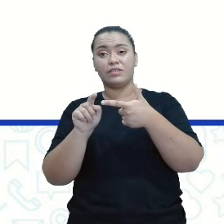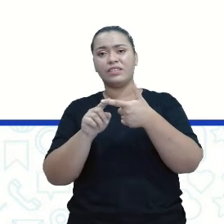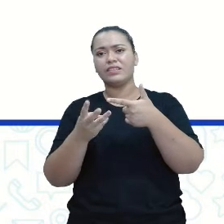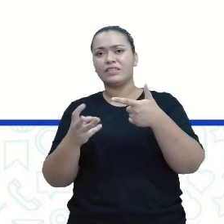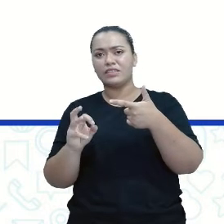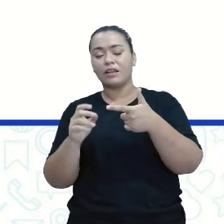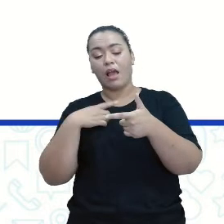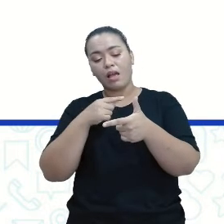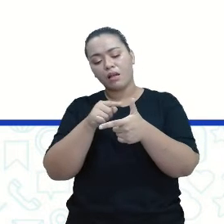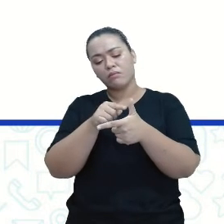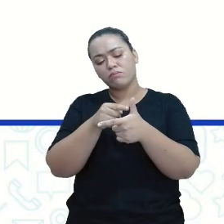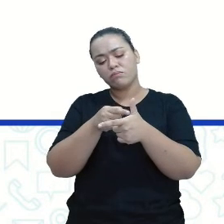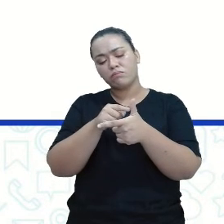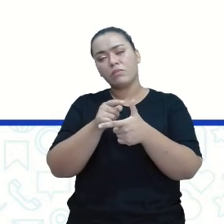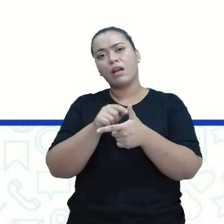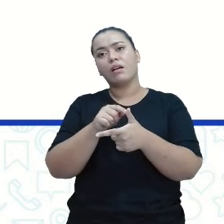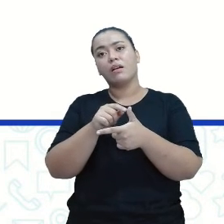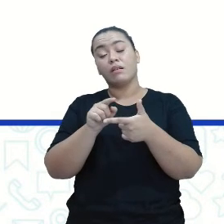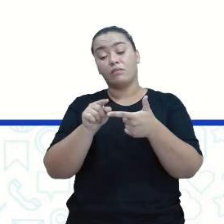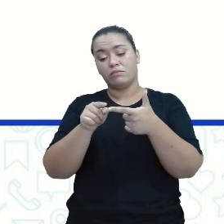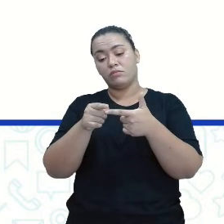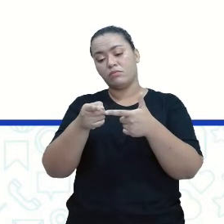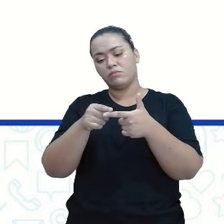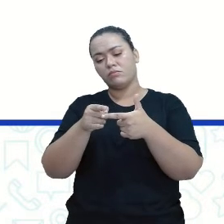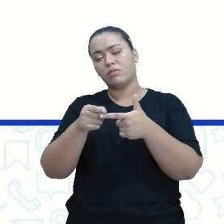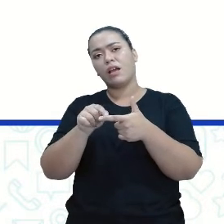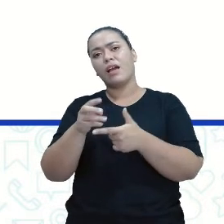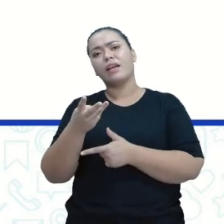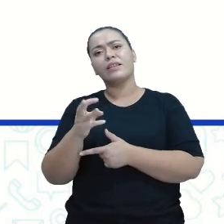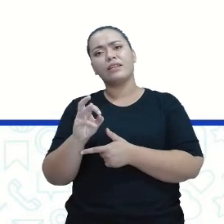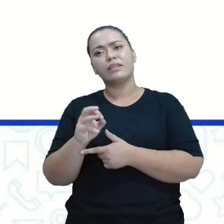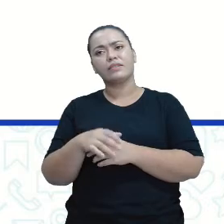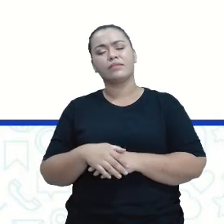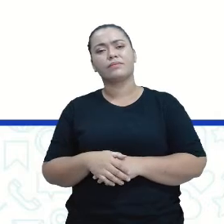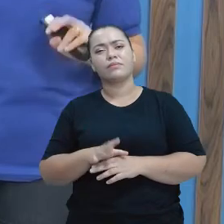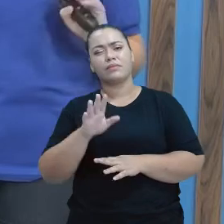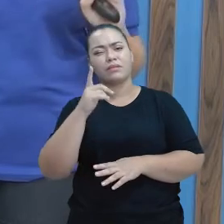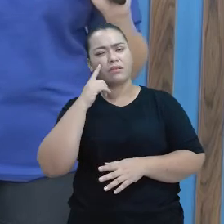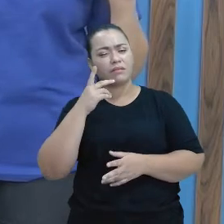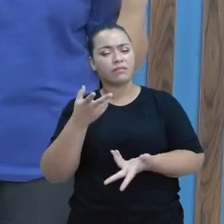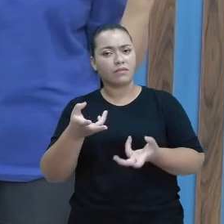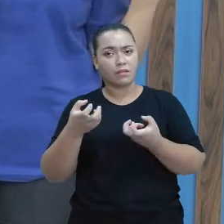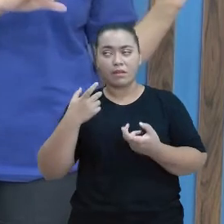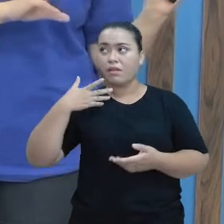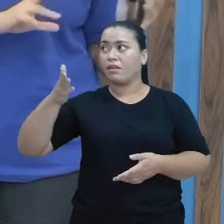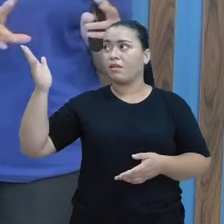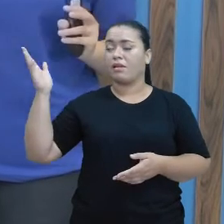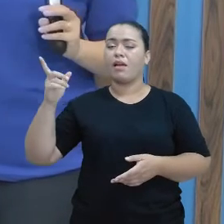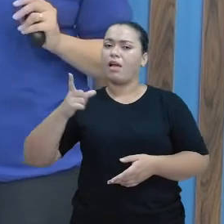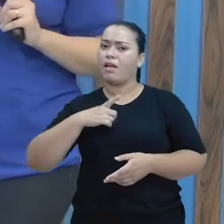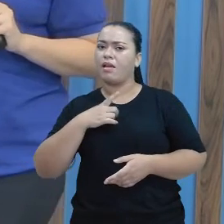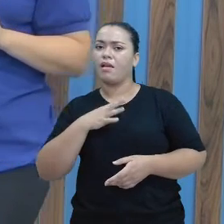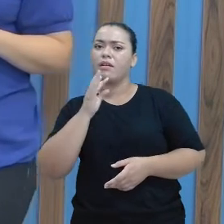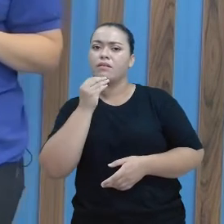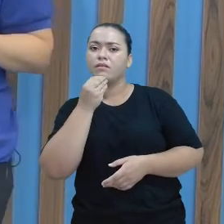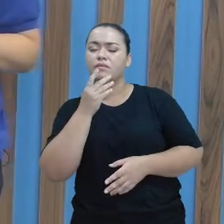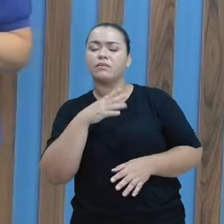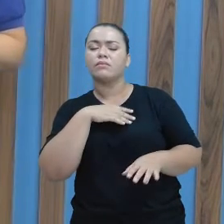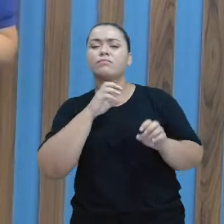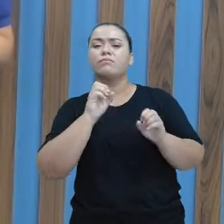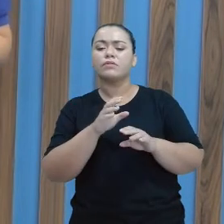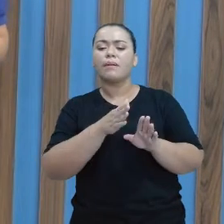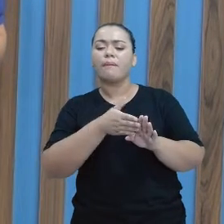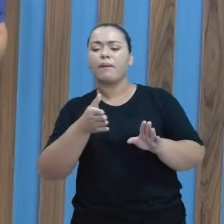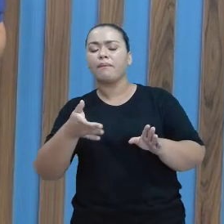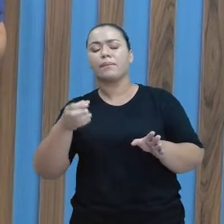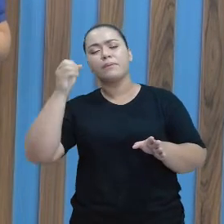medindo 30, né? Então, de acordo com a posição dos elementos, olha como é interessante a construção desse conhecimento aula a aula, né? A